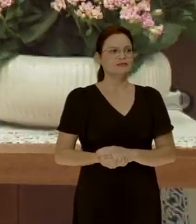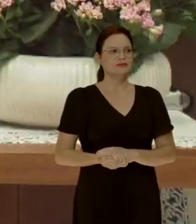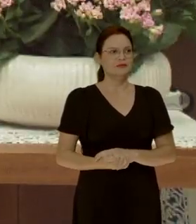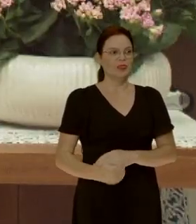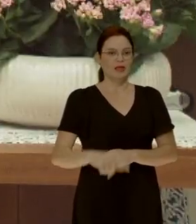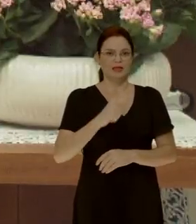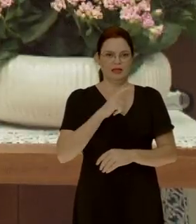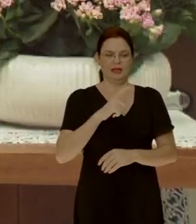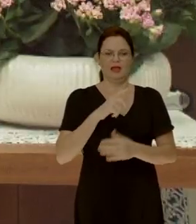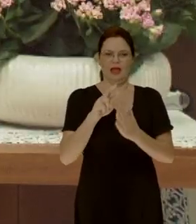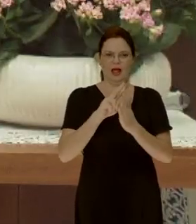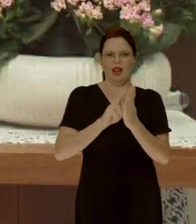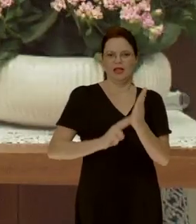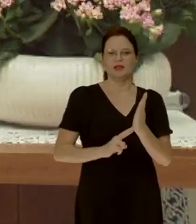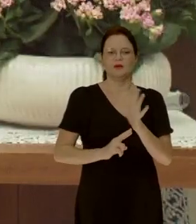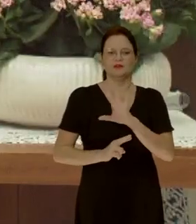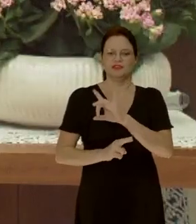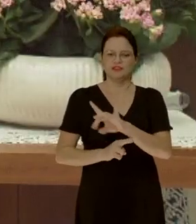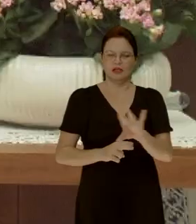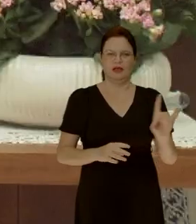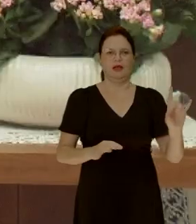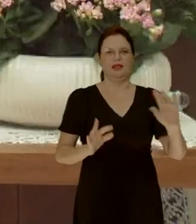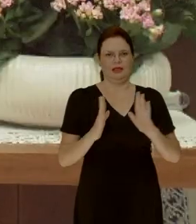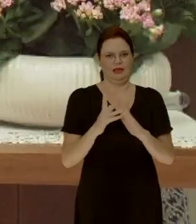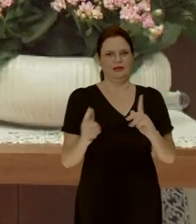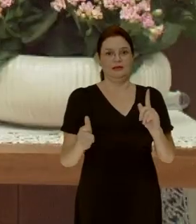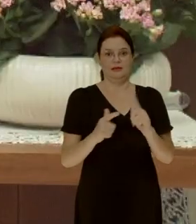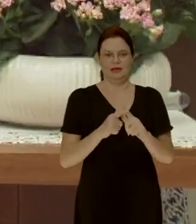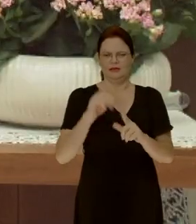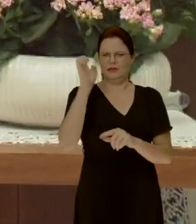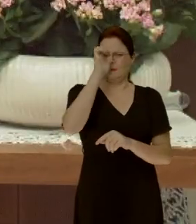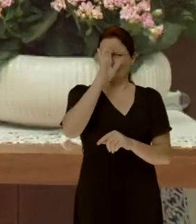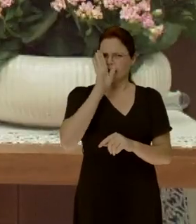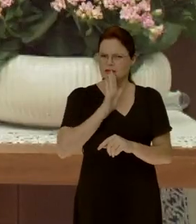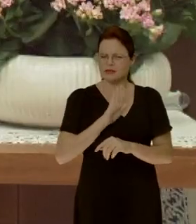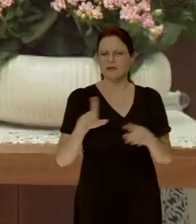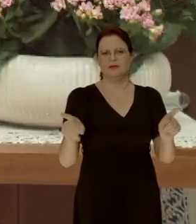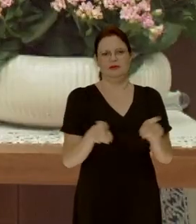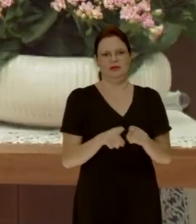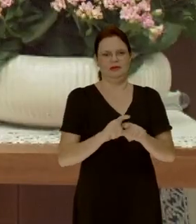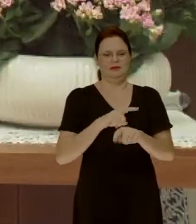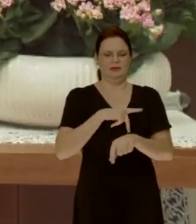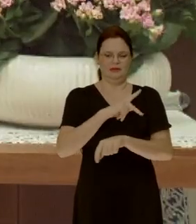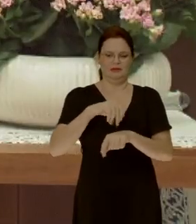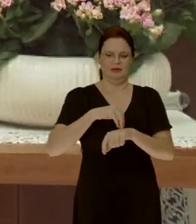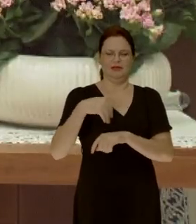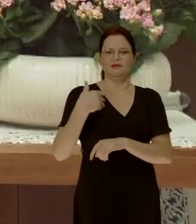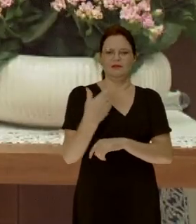relatório que vem das igrejas do Brasil e do exterior.